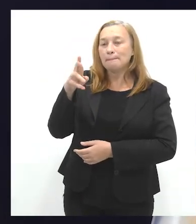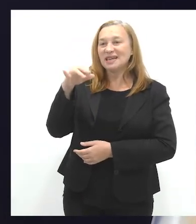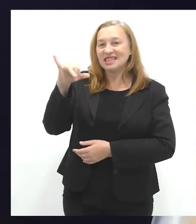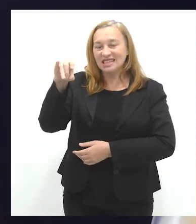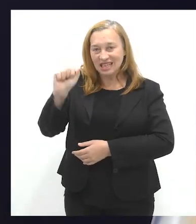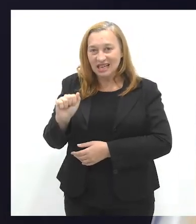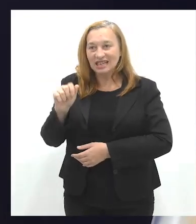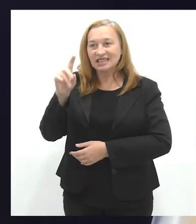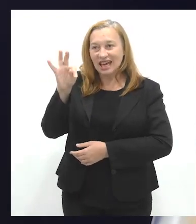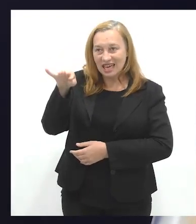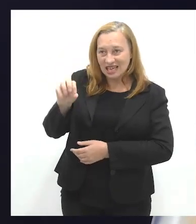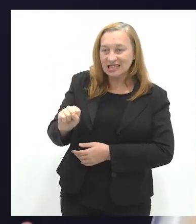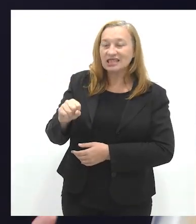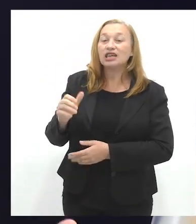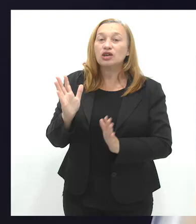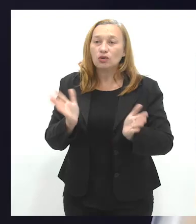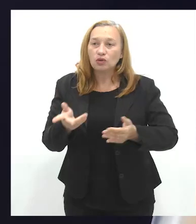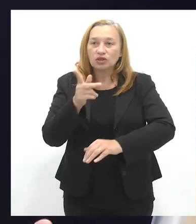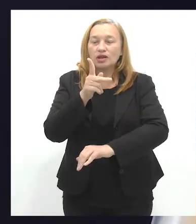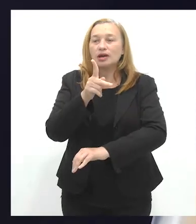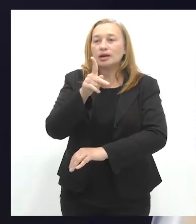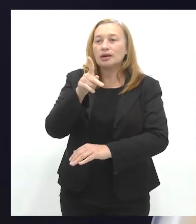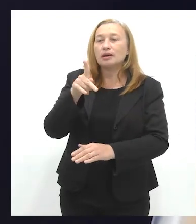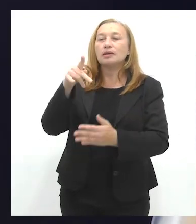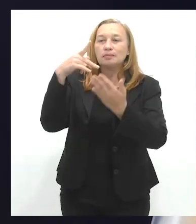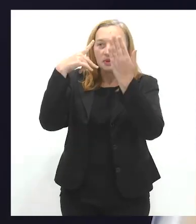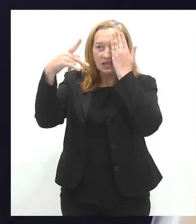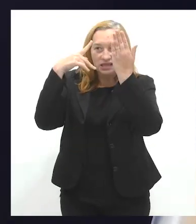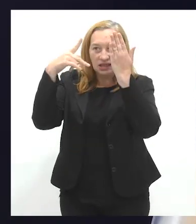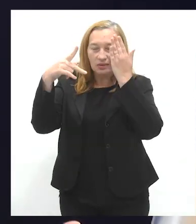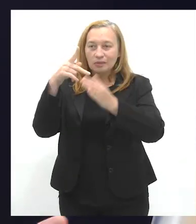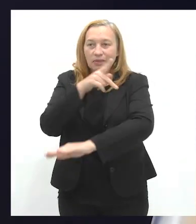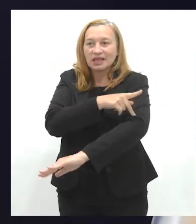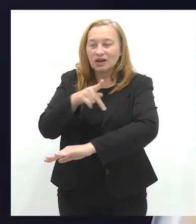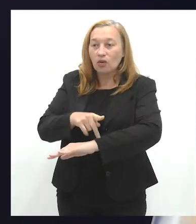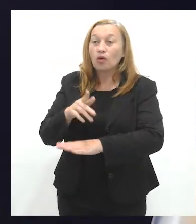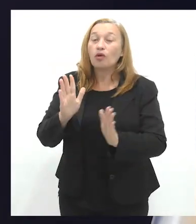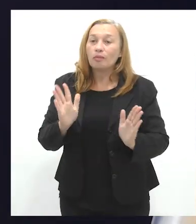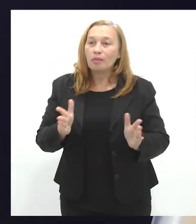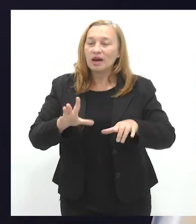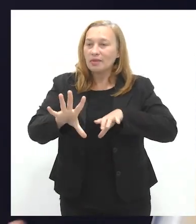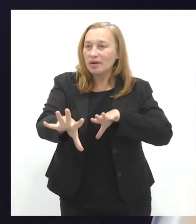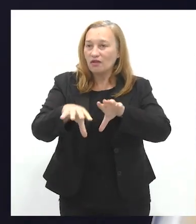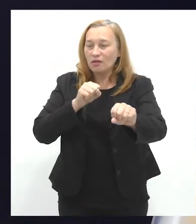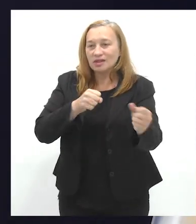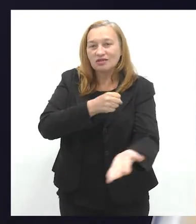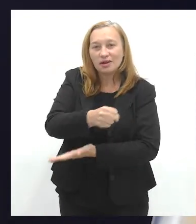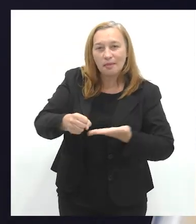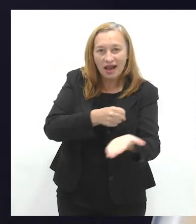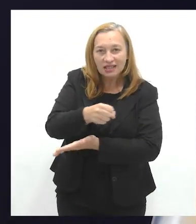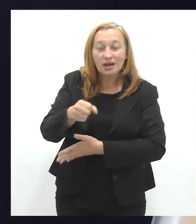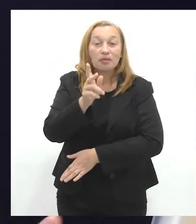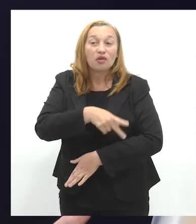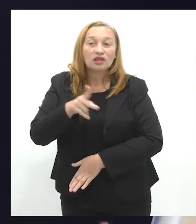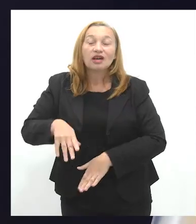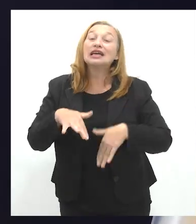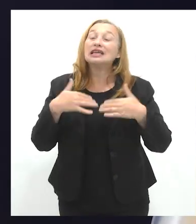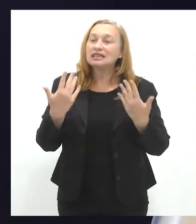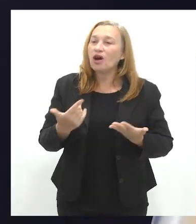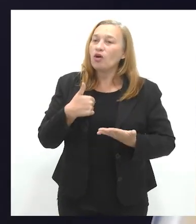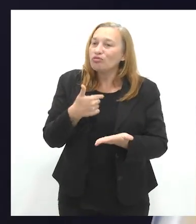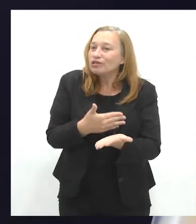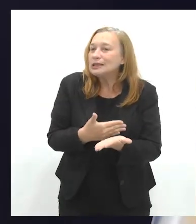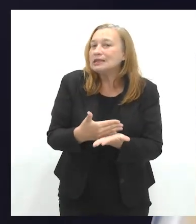atuo hoje como psicopedagoga, mas a minha formação de base é professora. Então,